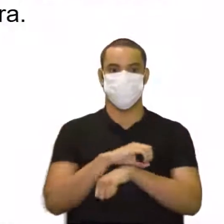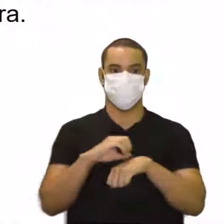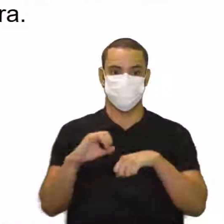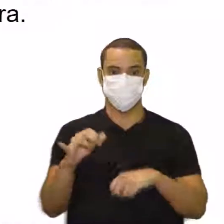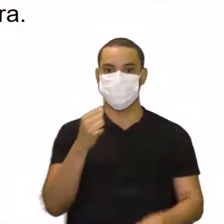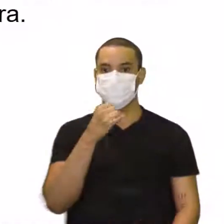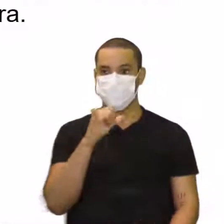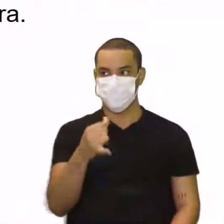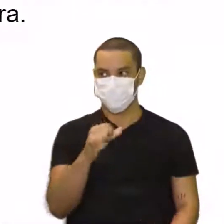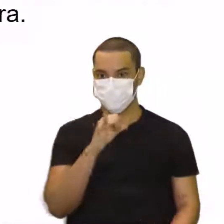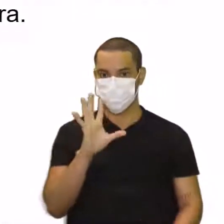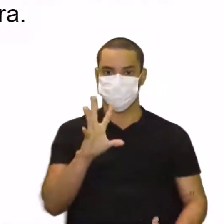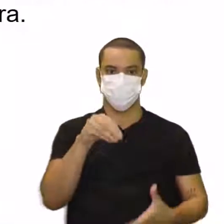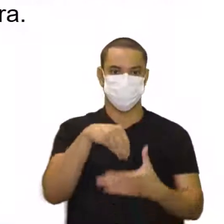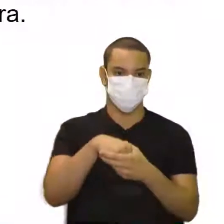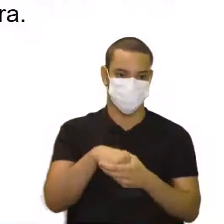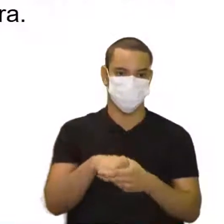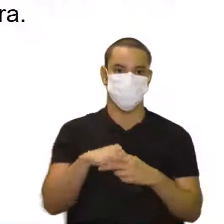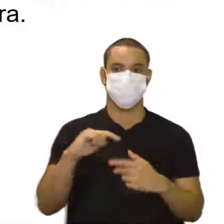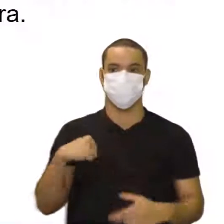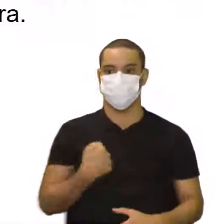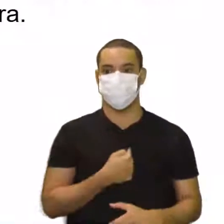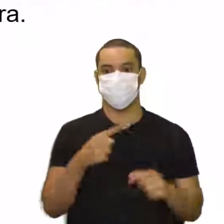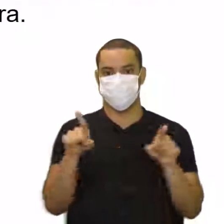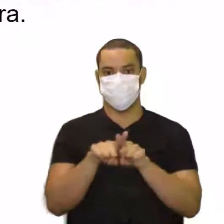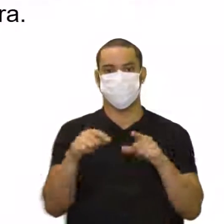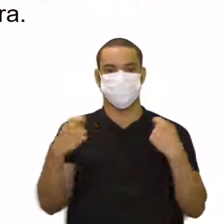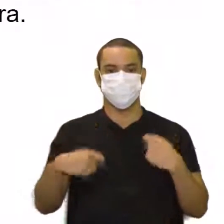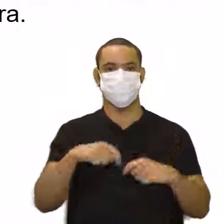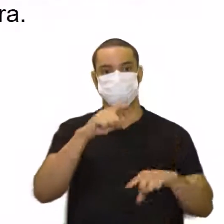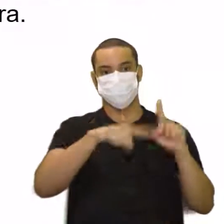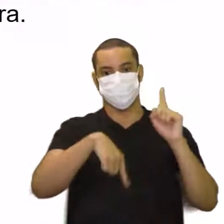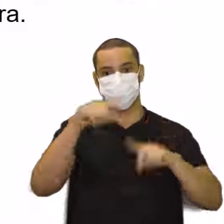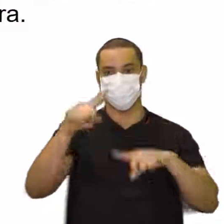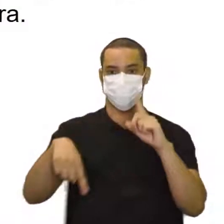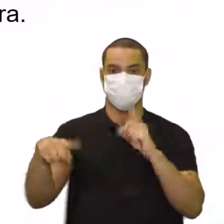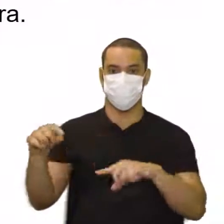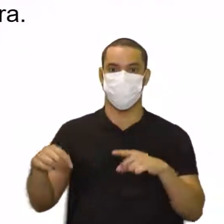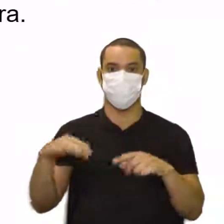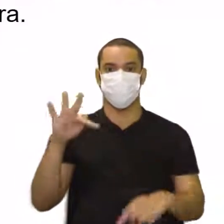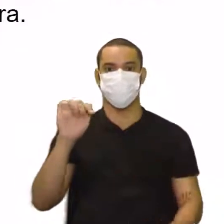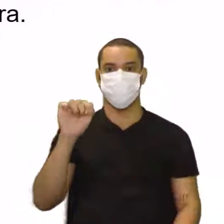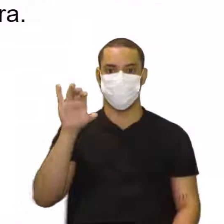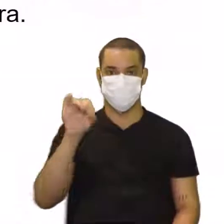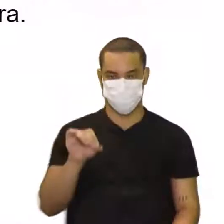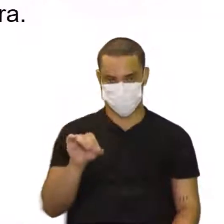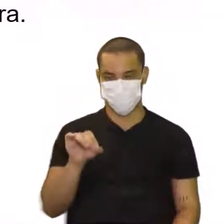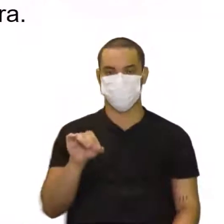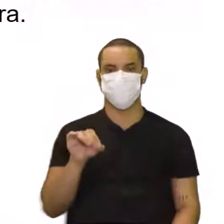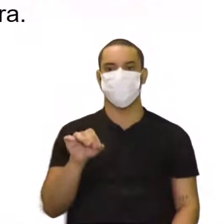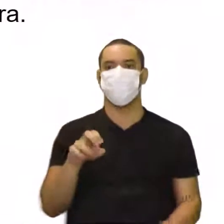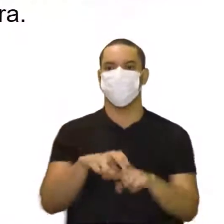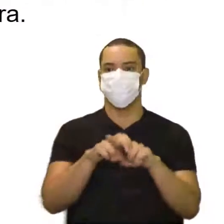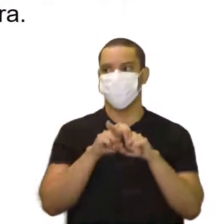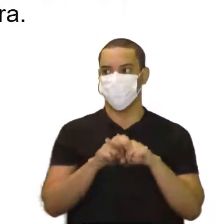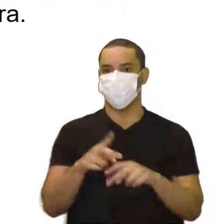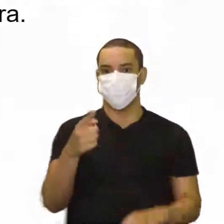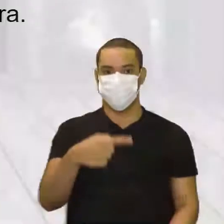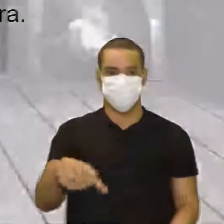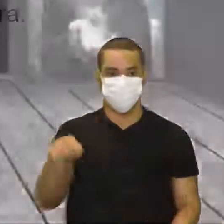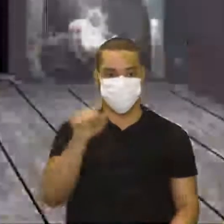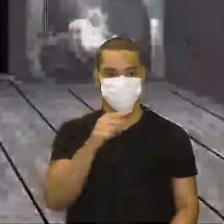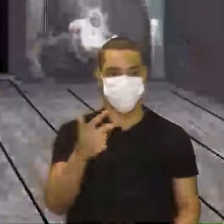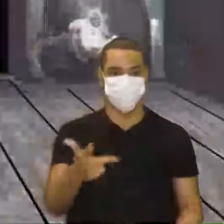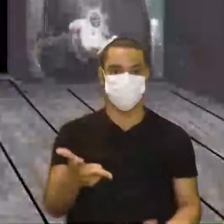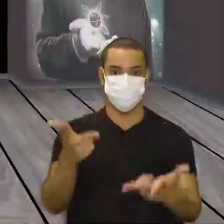elétrica num condutor, a gente tem que ter variação do fluxo magnético. E nesse caso ali, vocês viram